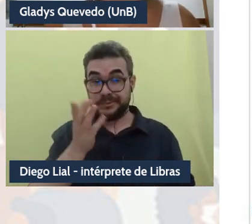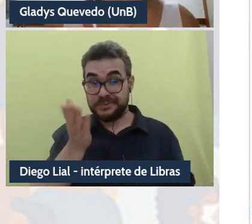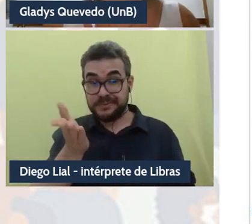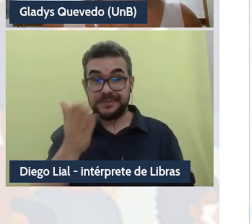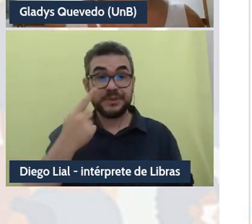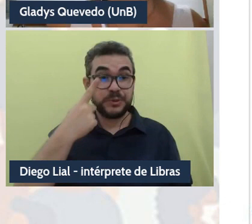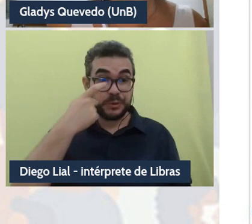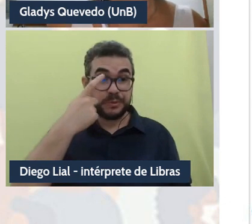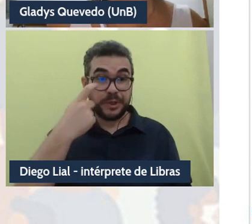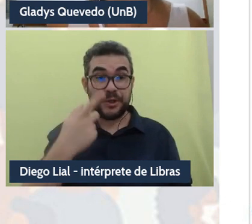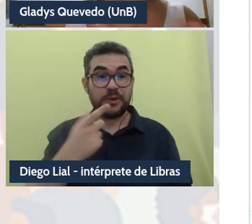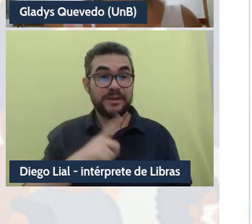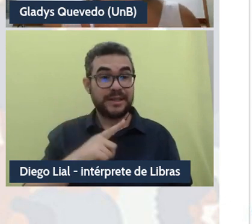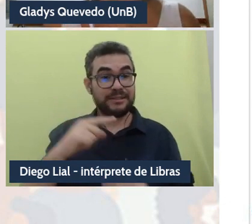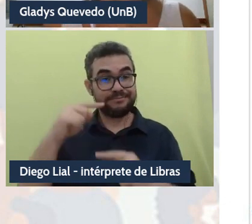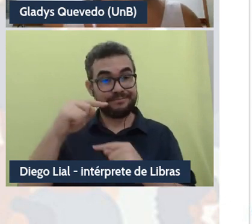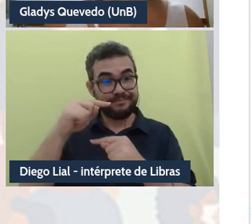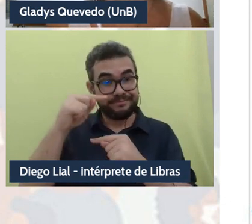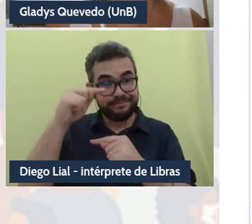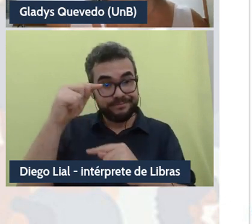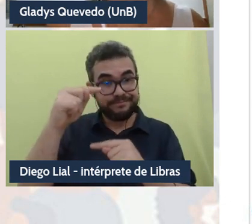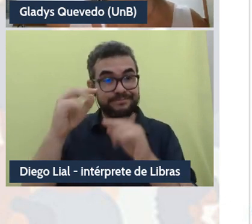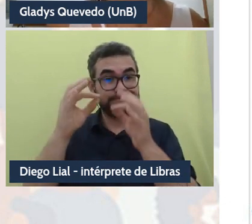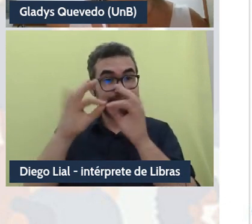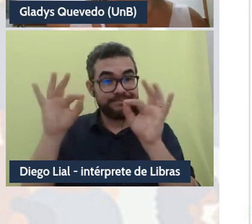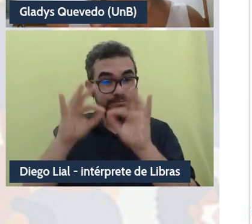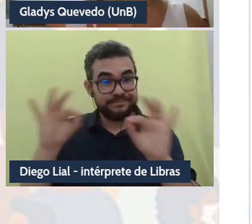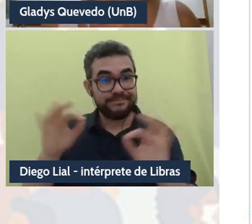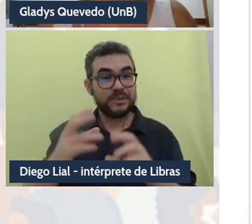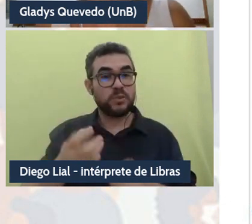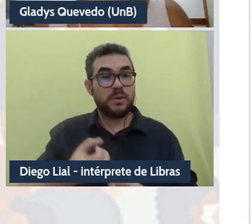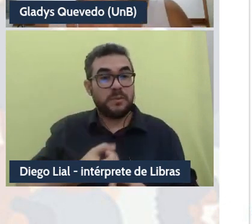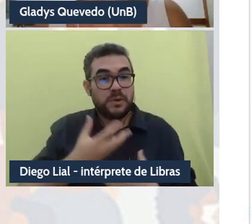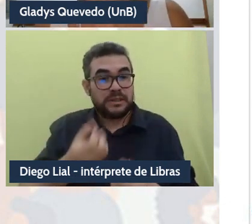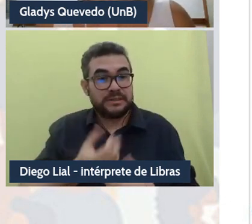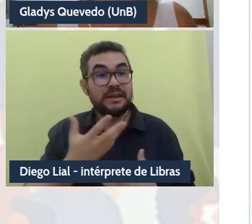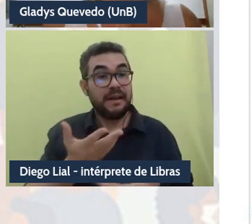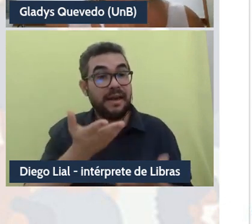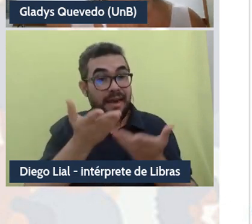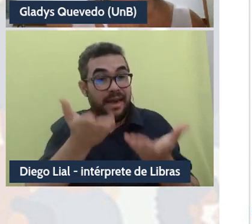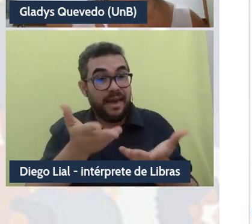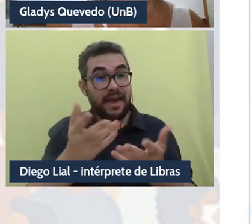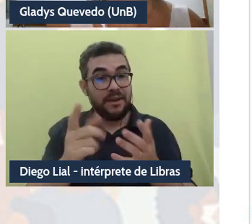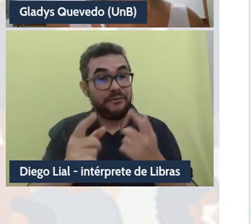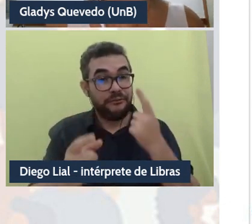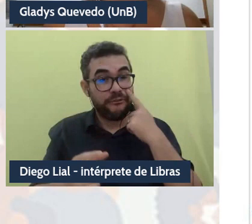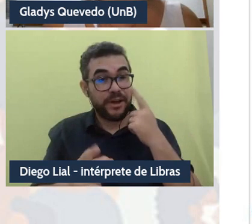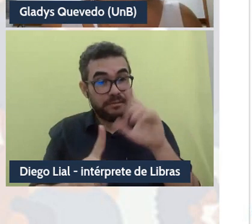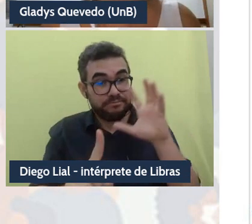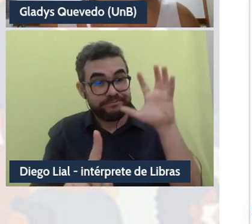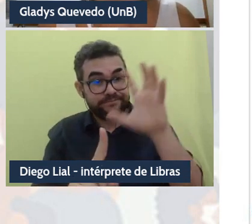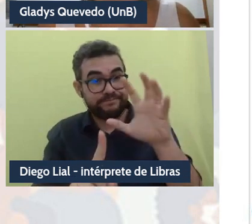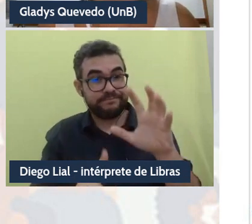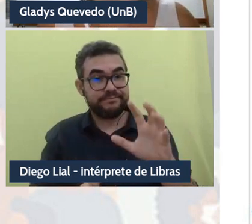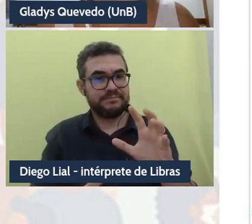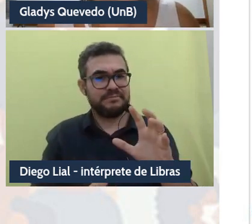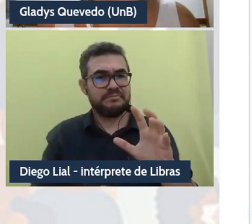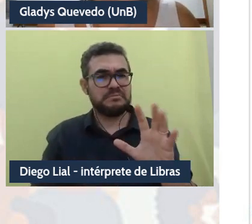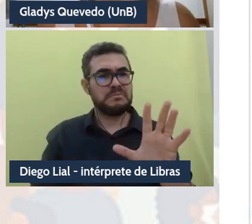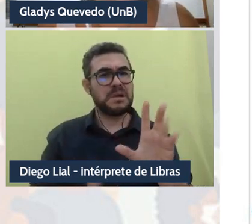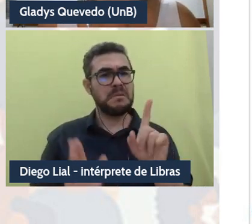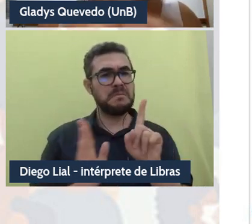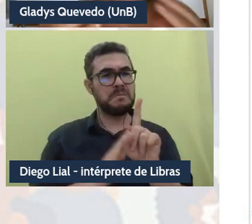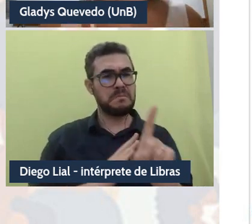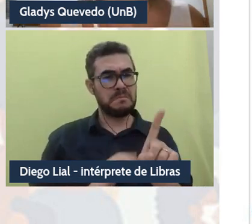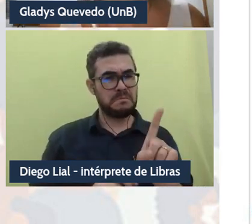isso entrou na sala de aula, isso foi um impacto. Será que ele foi positivo? Será que ele foi negativo? A gente não sabe.